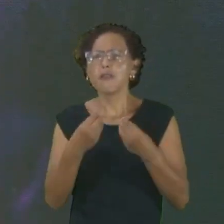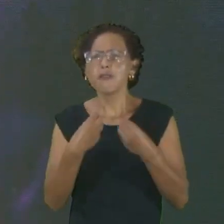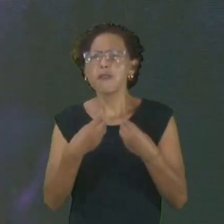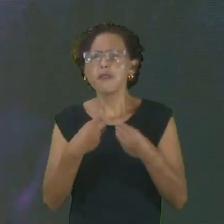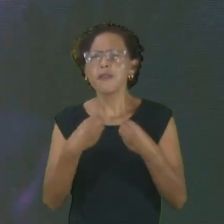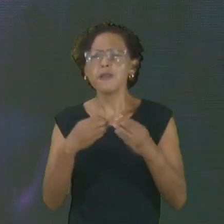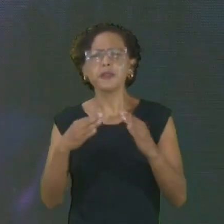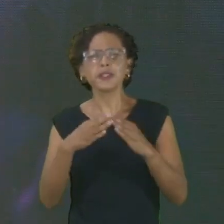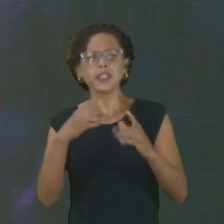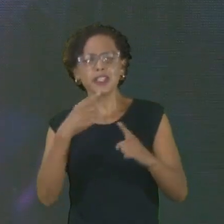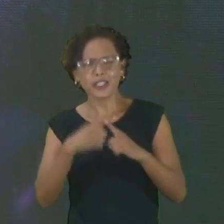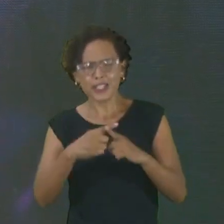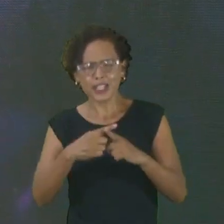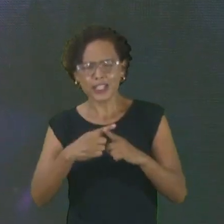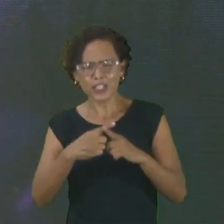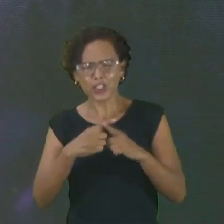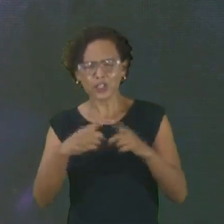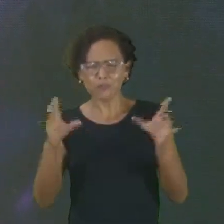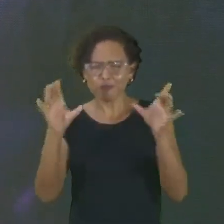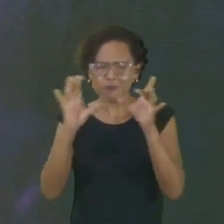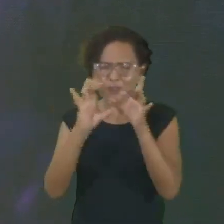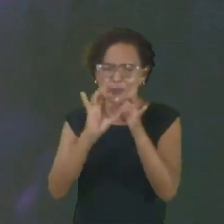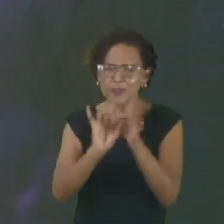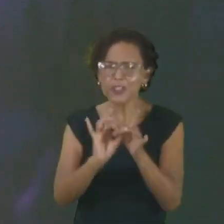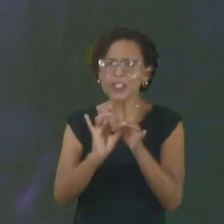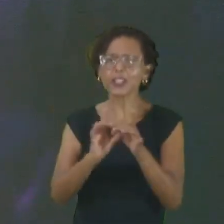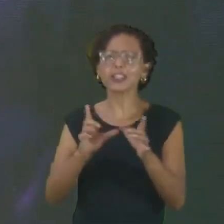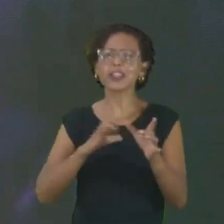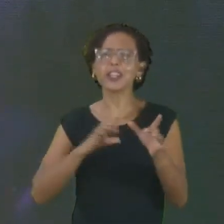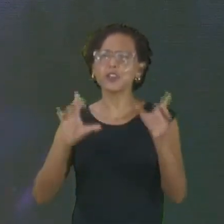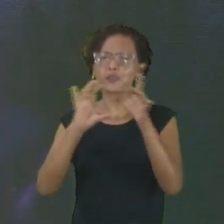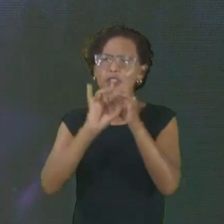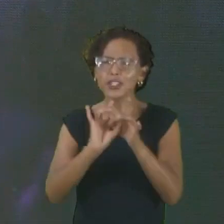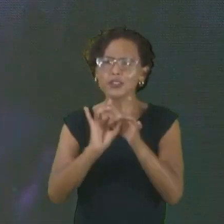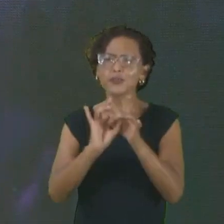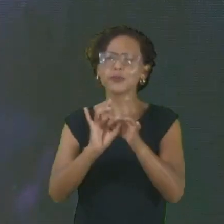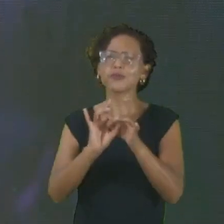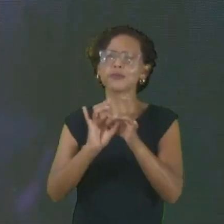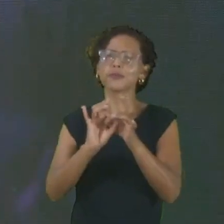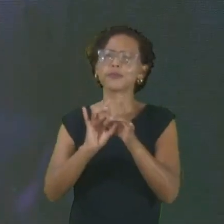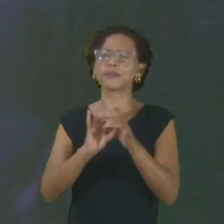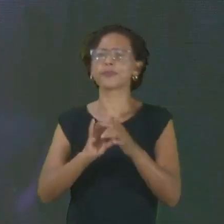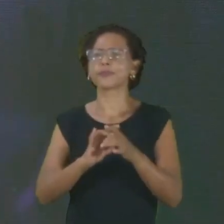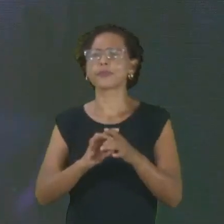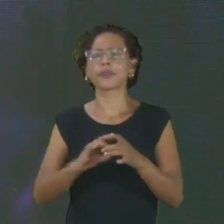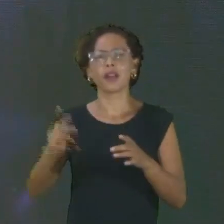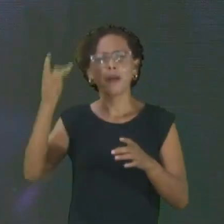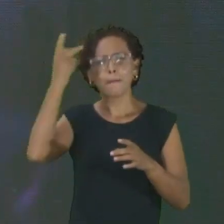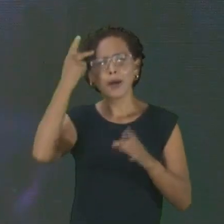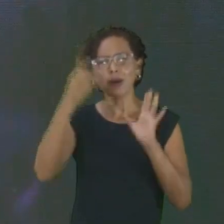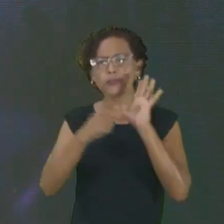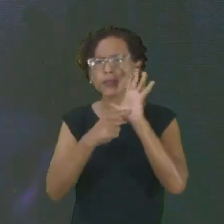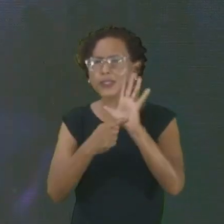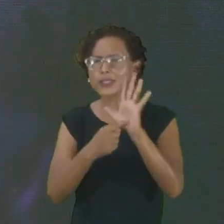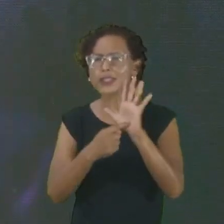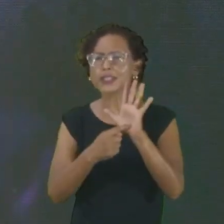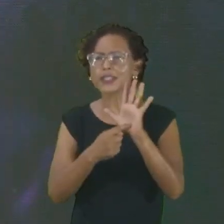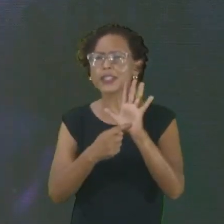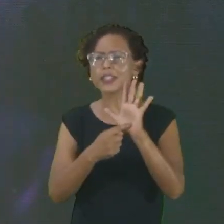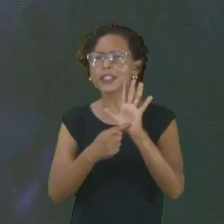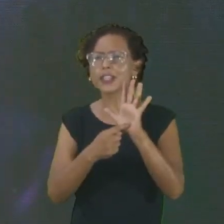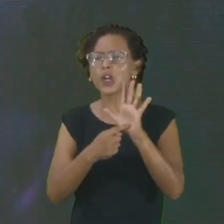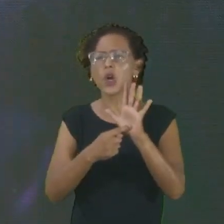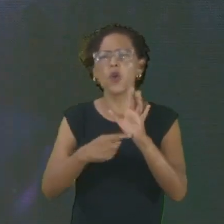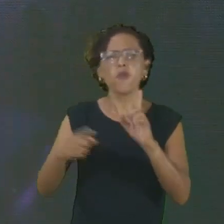se fortalece na unidade, que se fortalece na comunhão. Paulo está mostrando aqui, queridos,